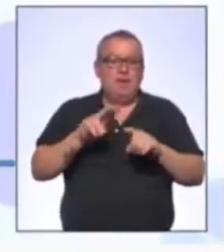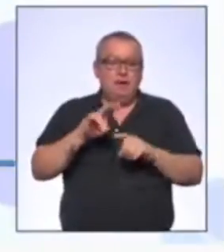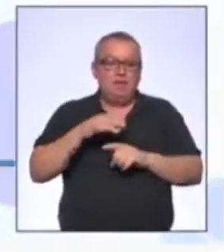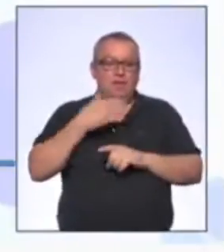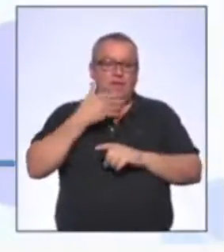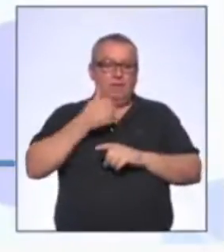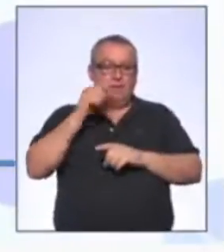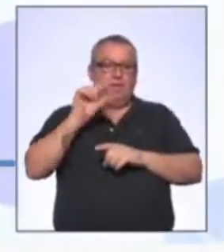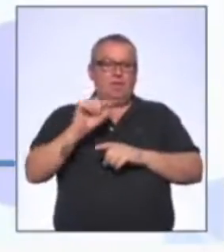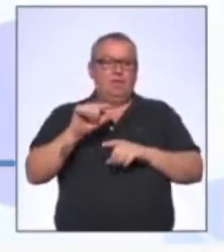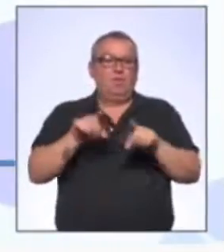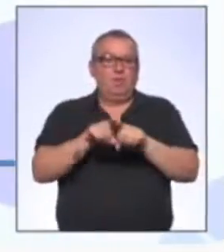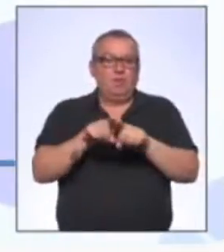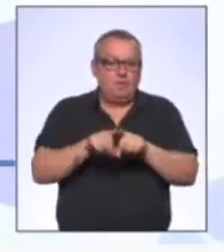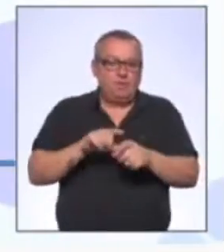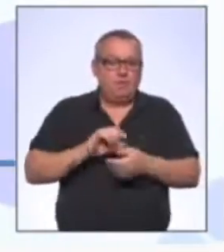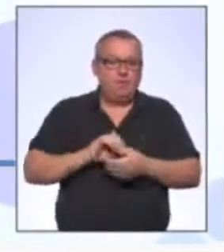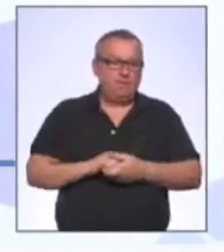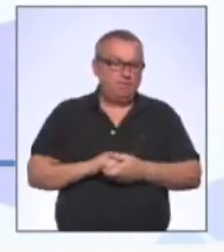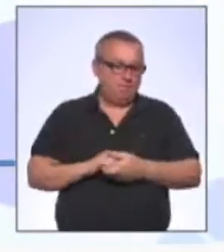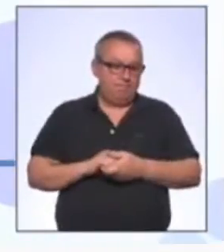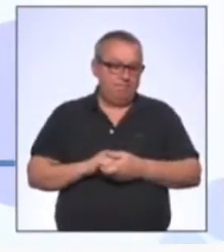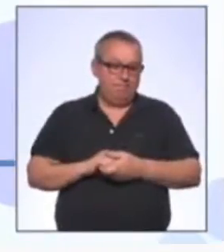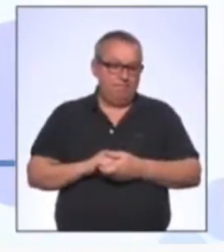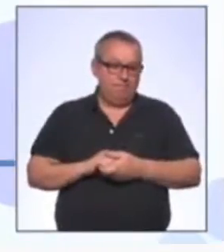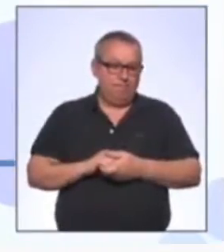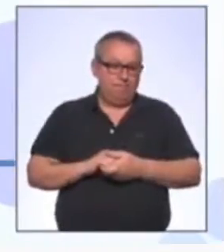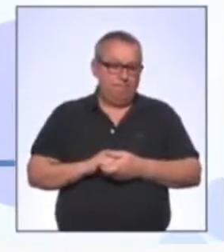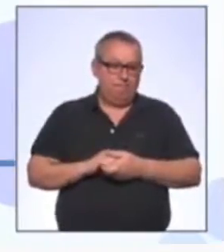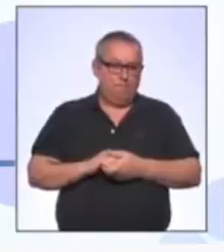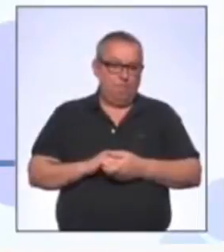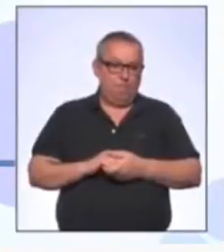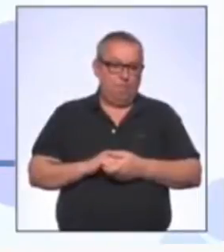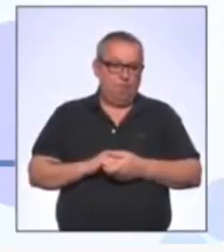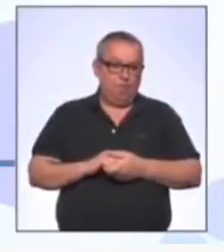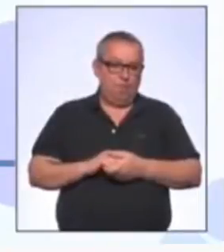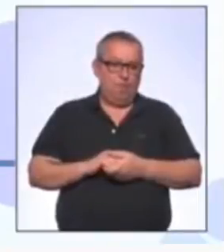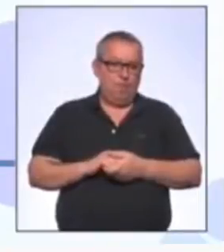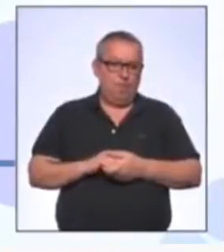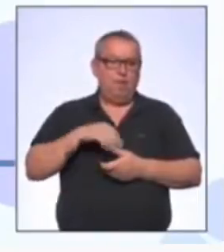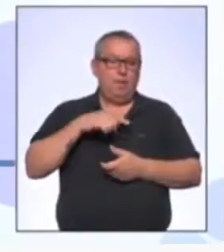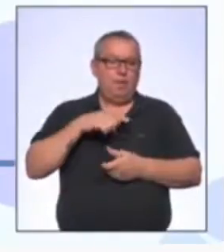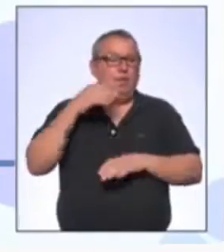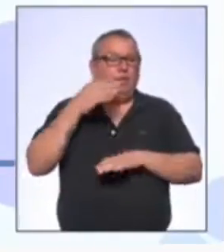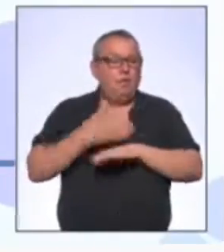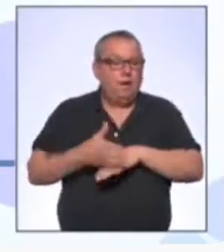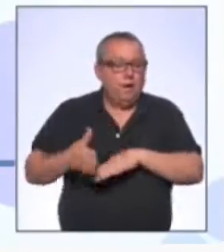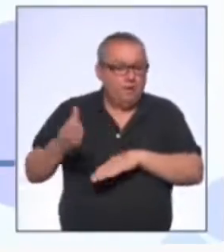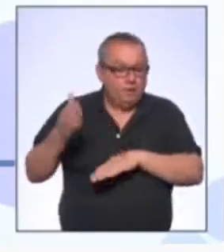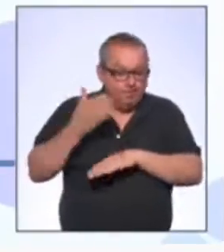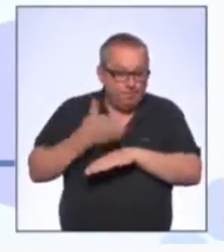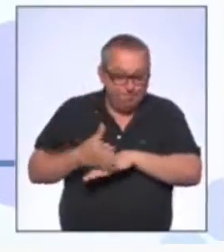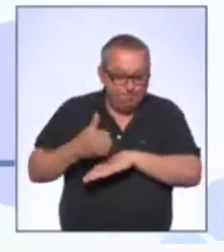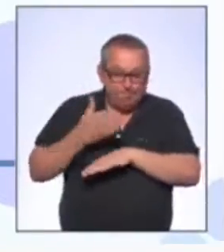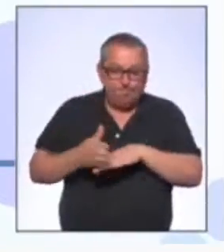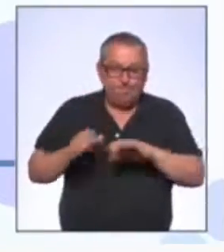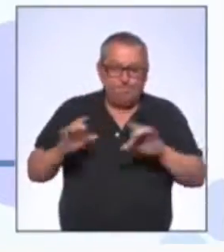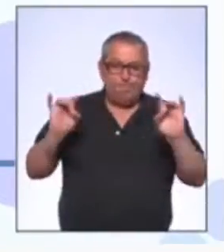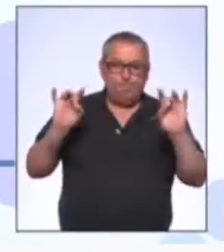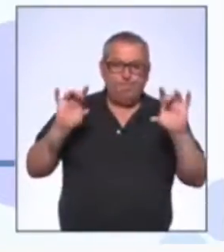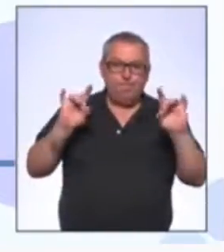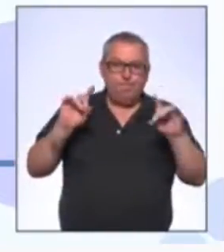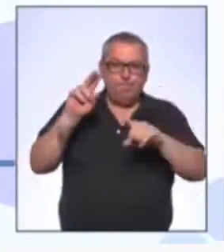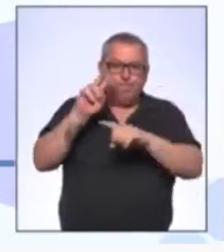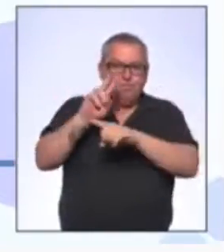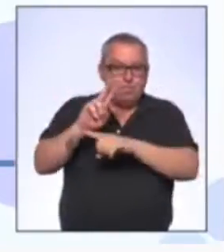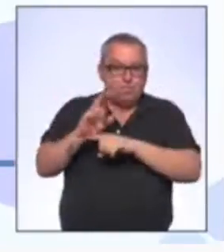melhorando aos poucos a reabilitação é isso né são os treinos são especialistas